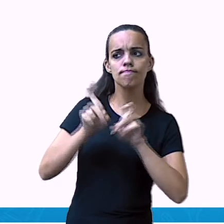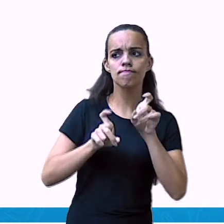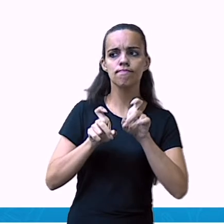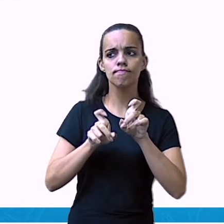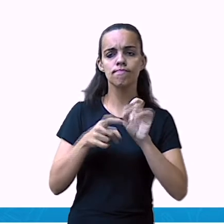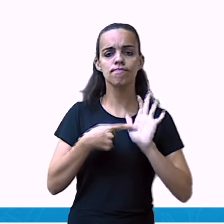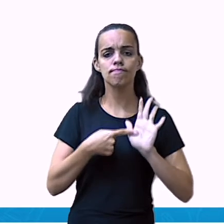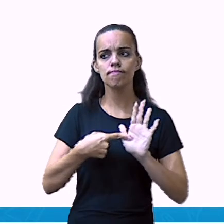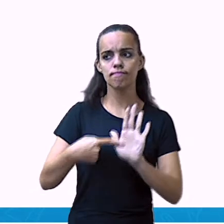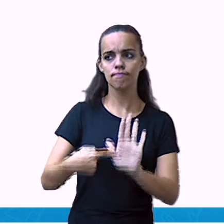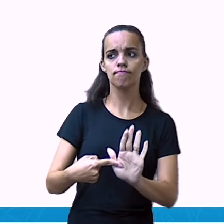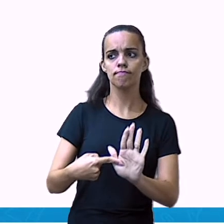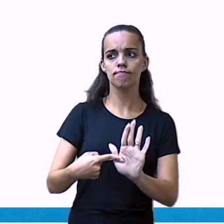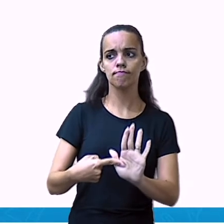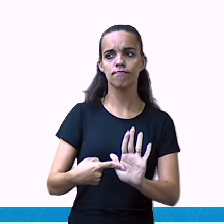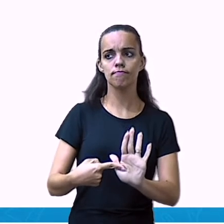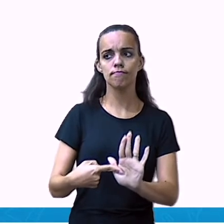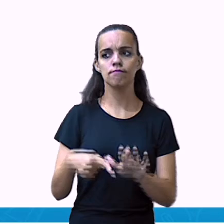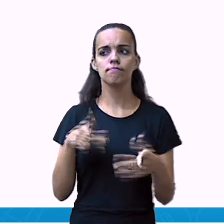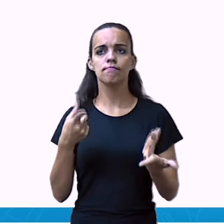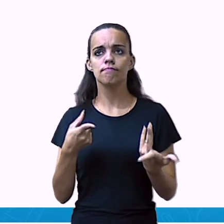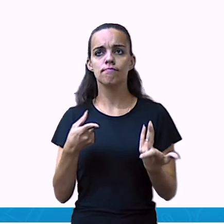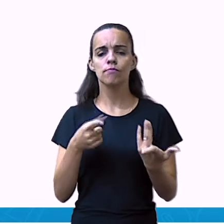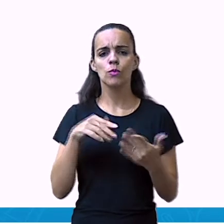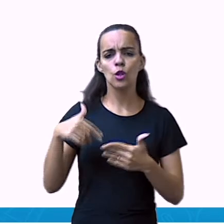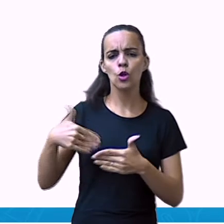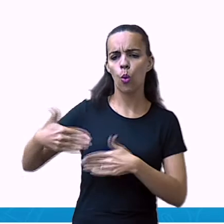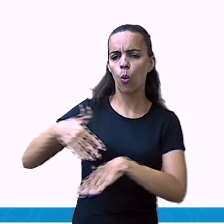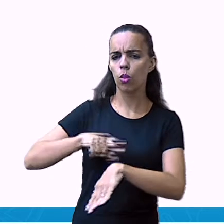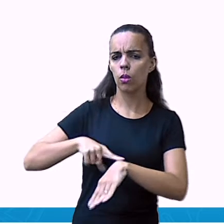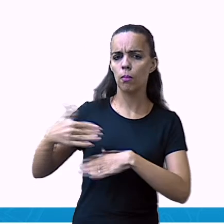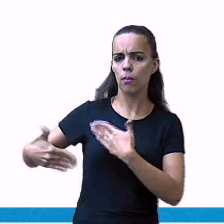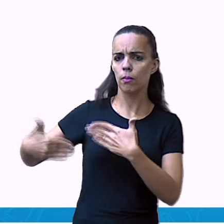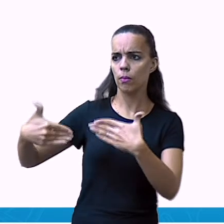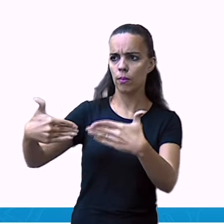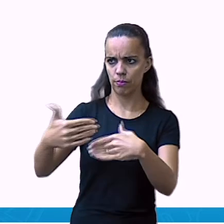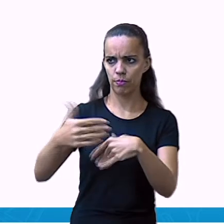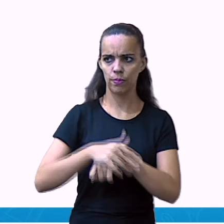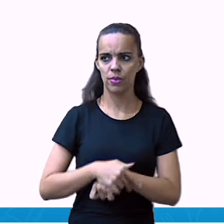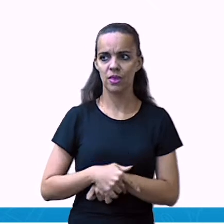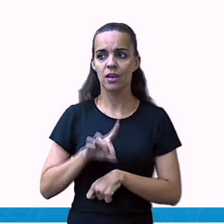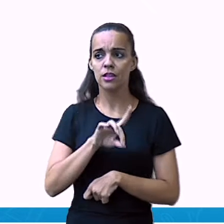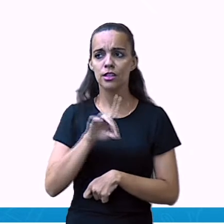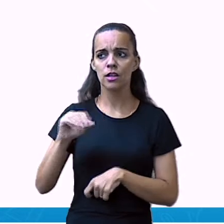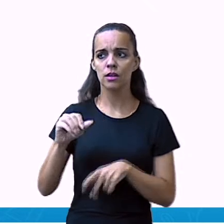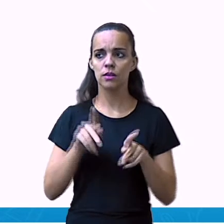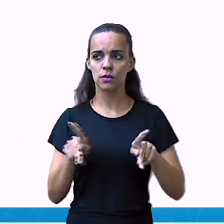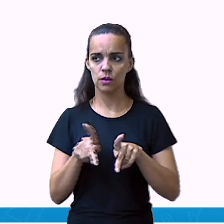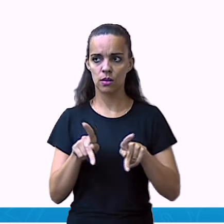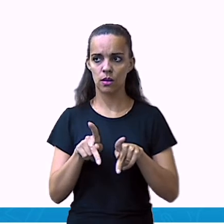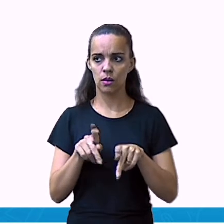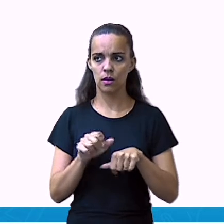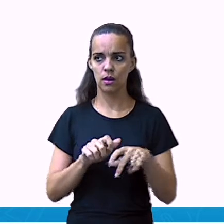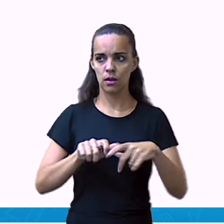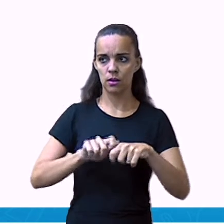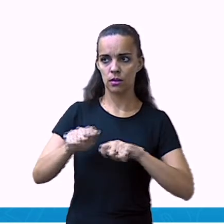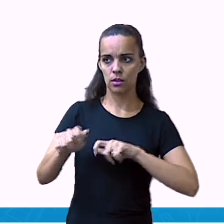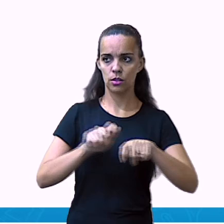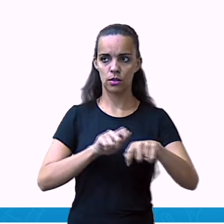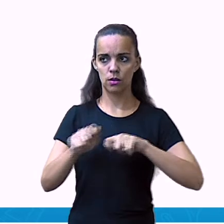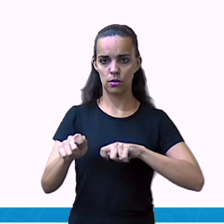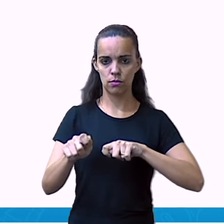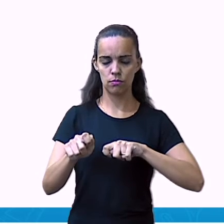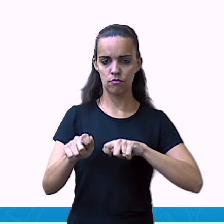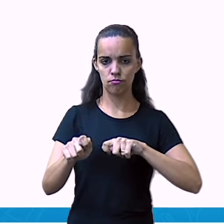que indica que o tempo passou desde que a professora rasgou a carta